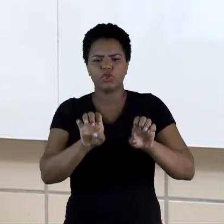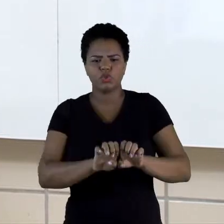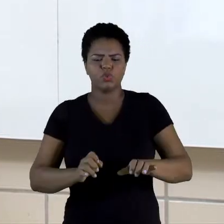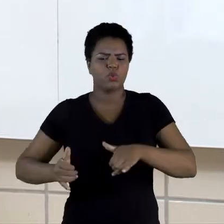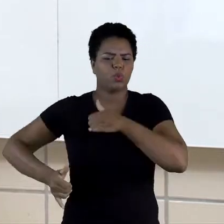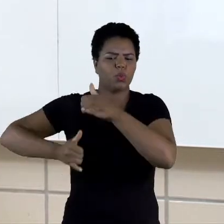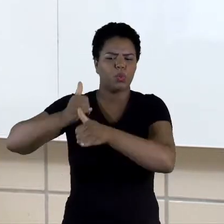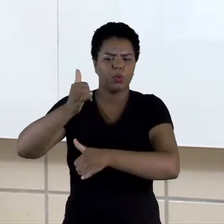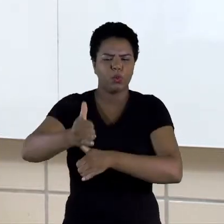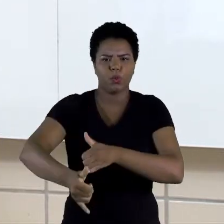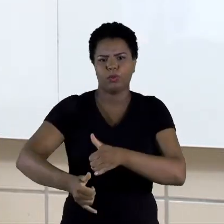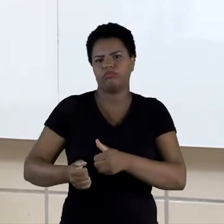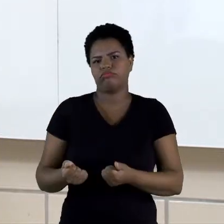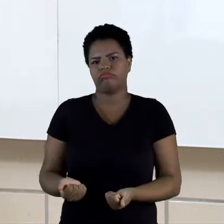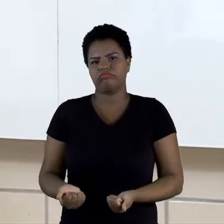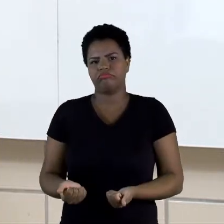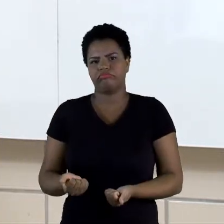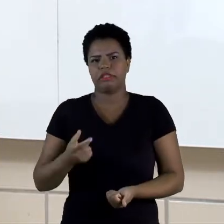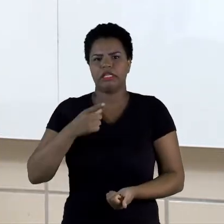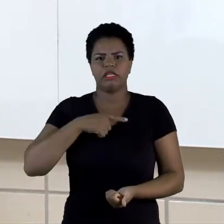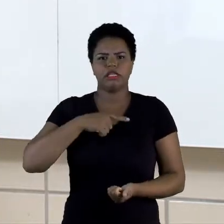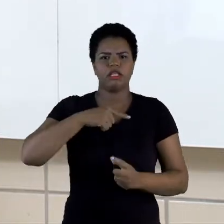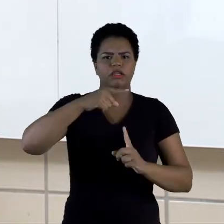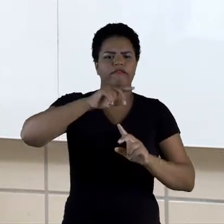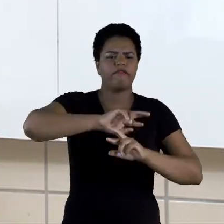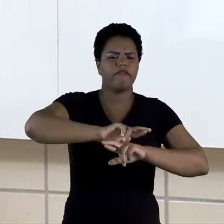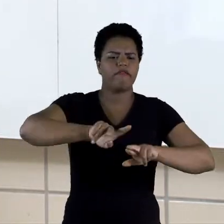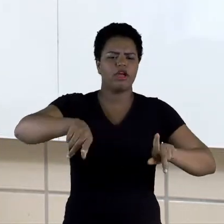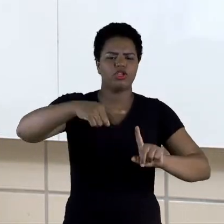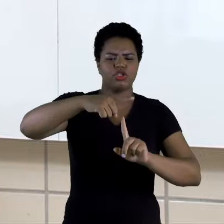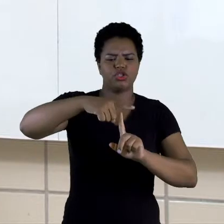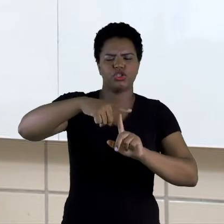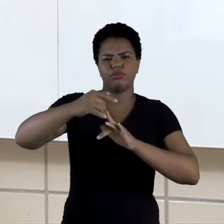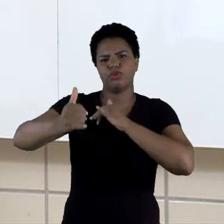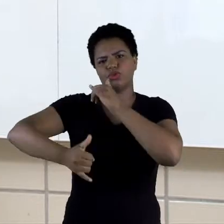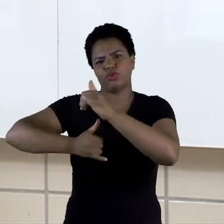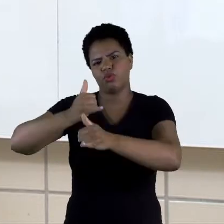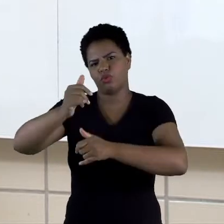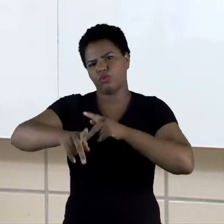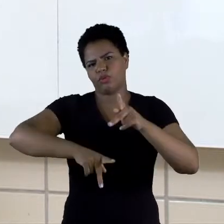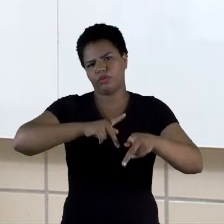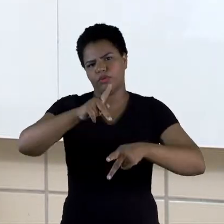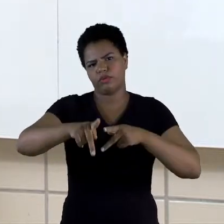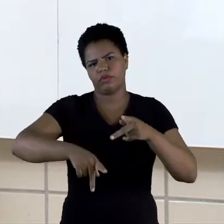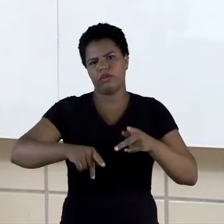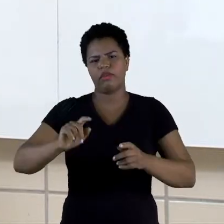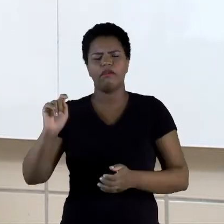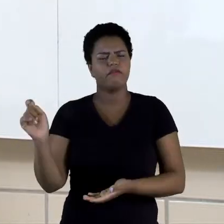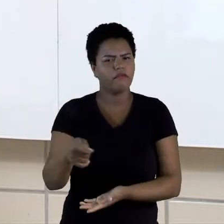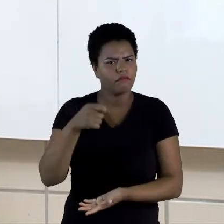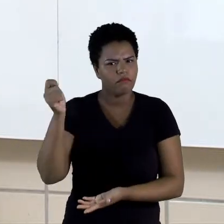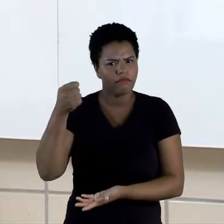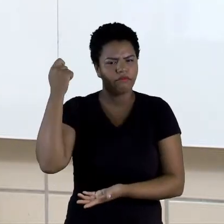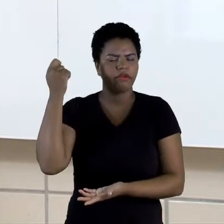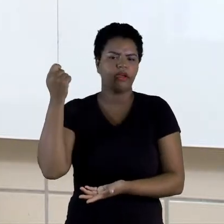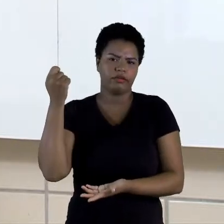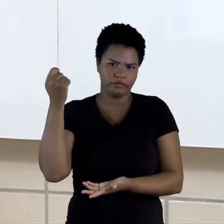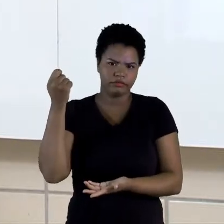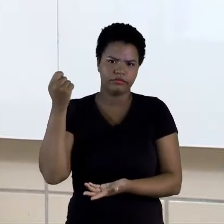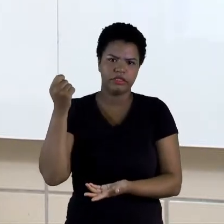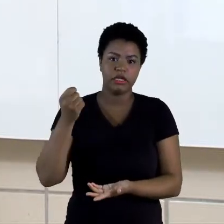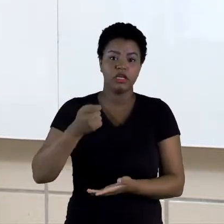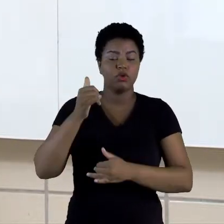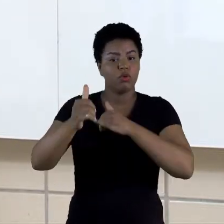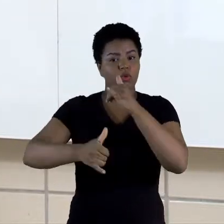conto, vimos que existem vários tipos de contos populares, né? Vimos que tem conto de fada, que os contos antigamente